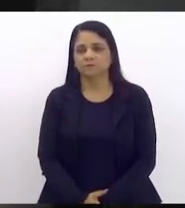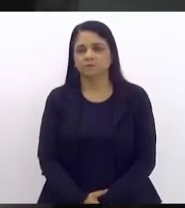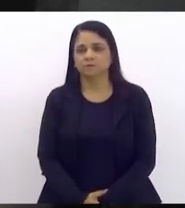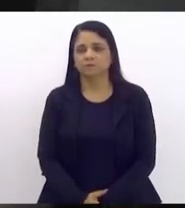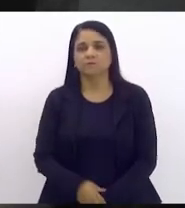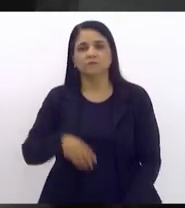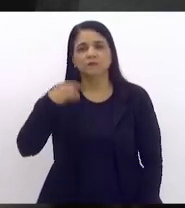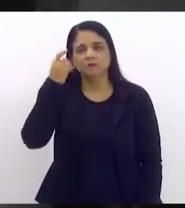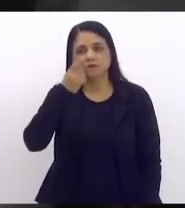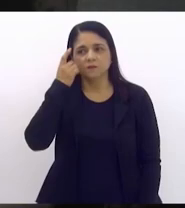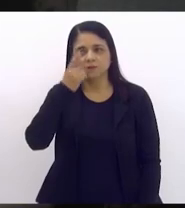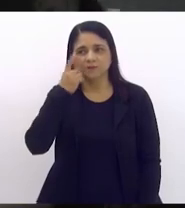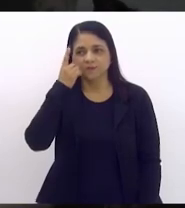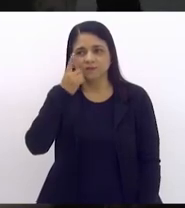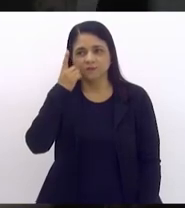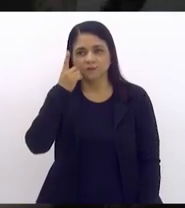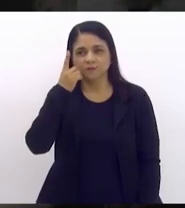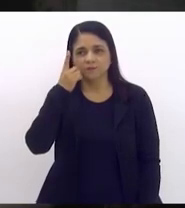Deputado...